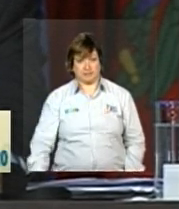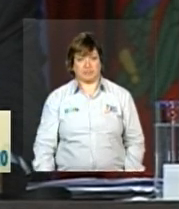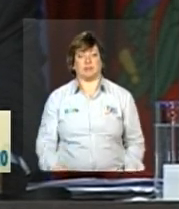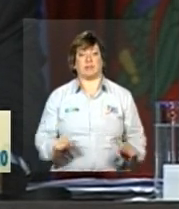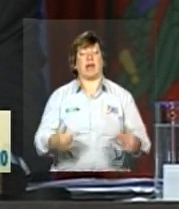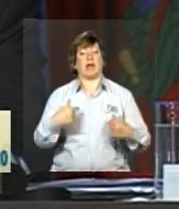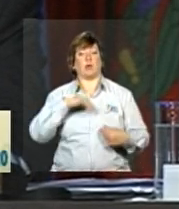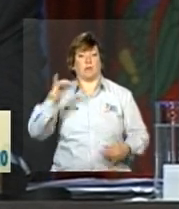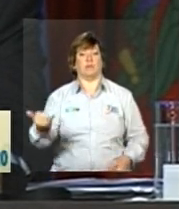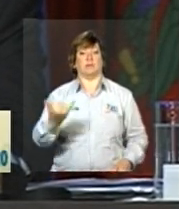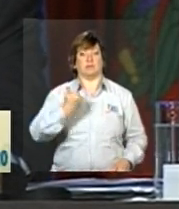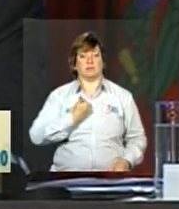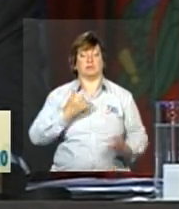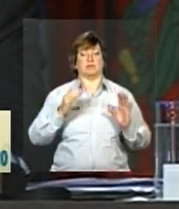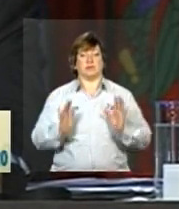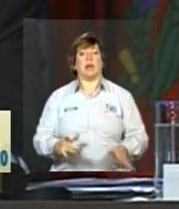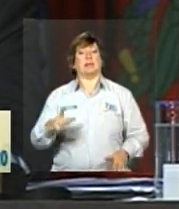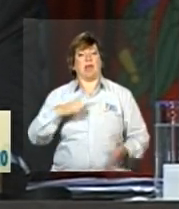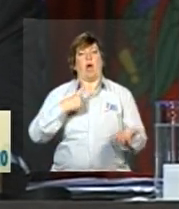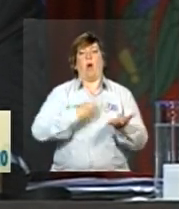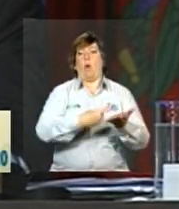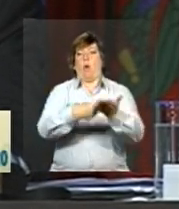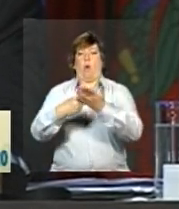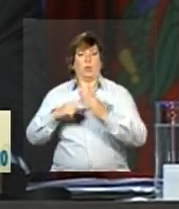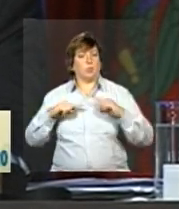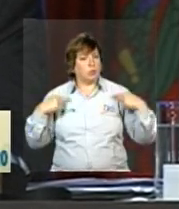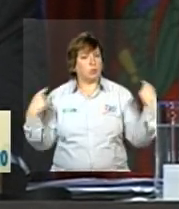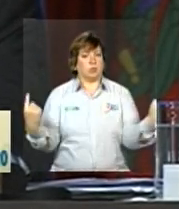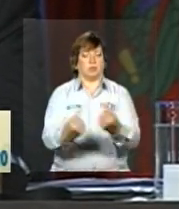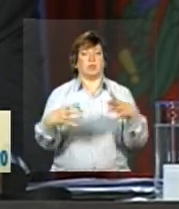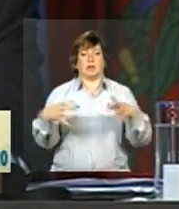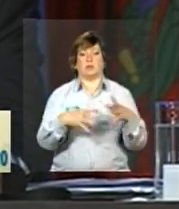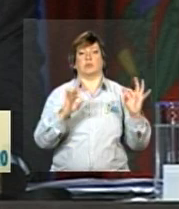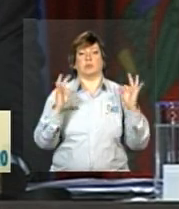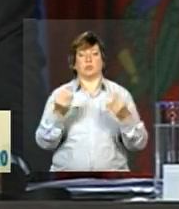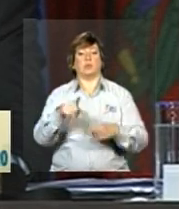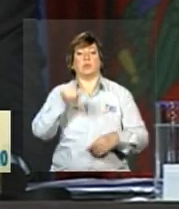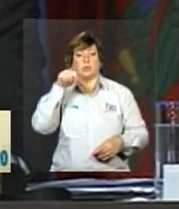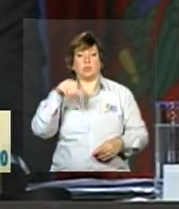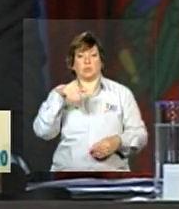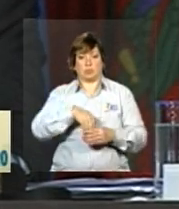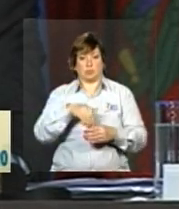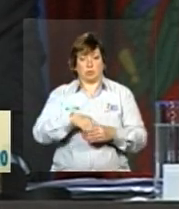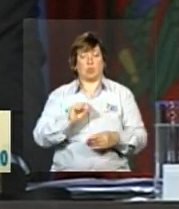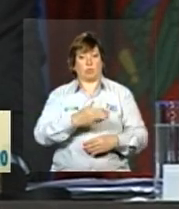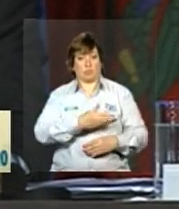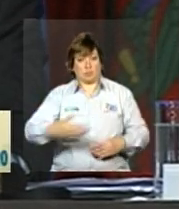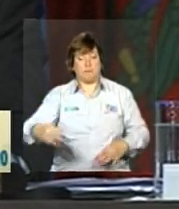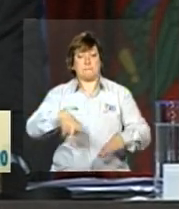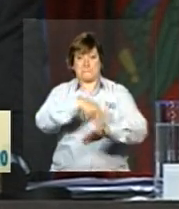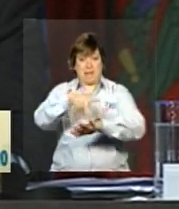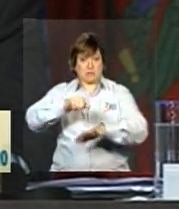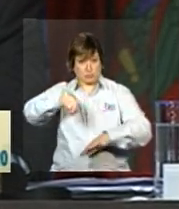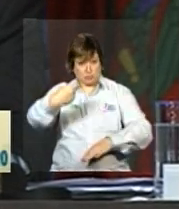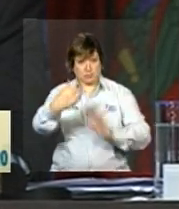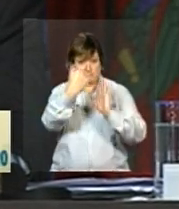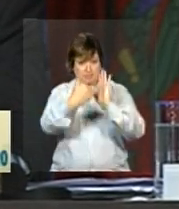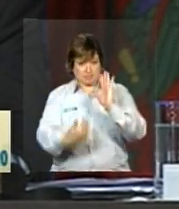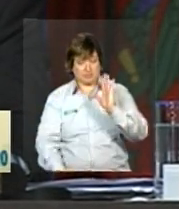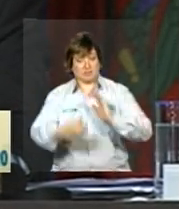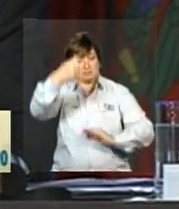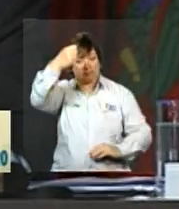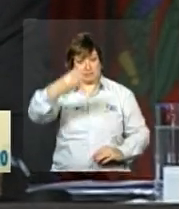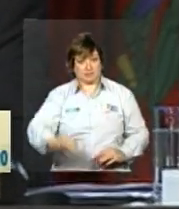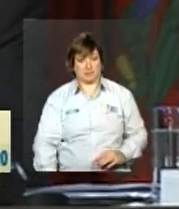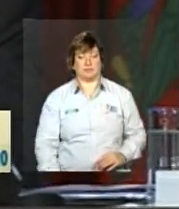fui informando que há acordo geral entre as delegações para eleger os seguintes países.